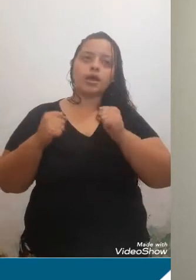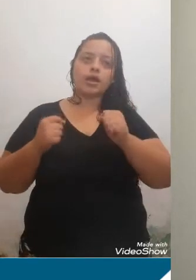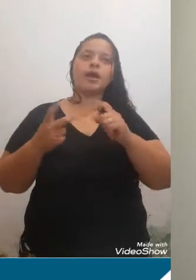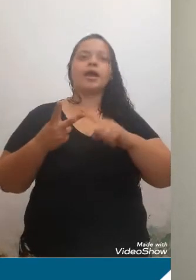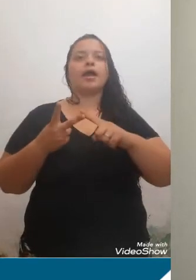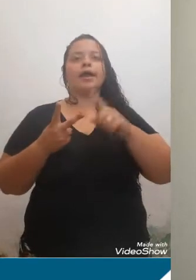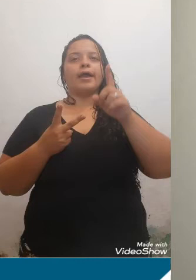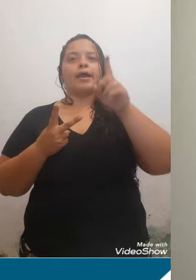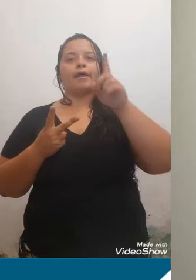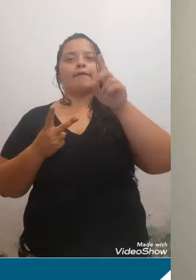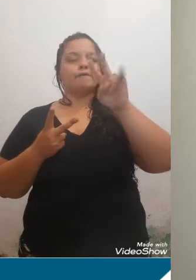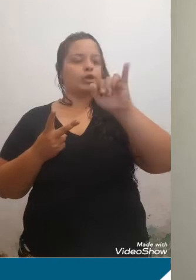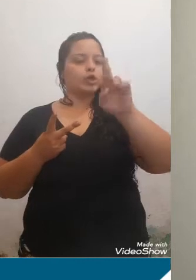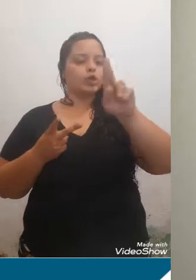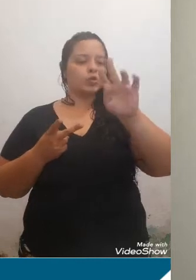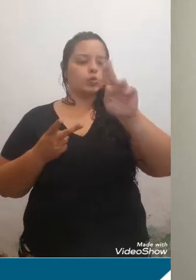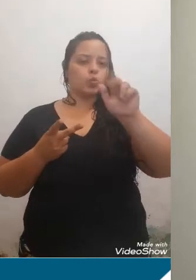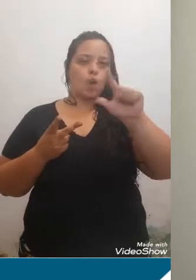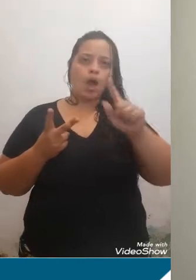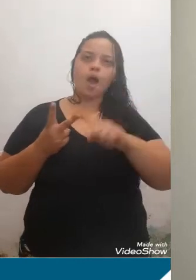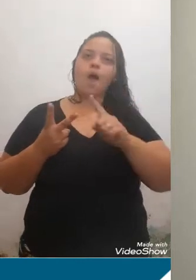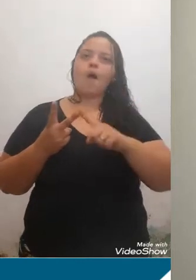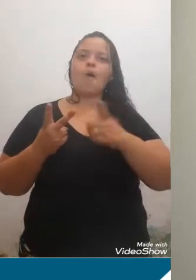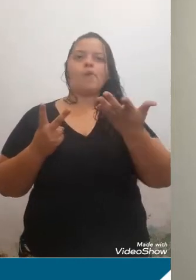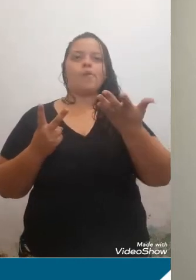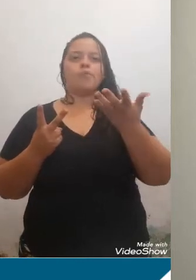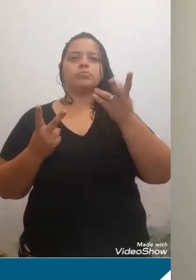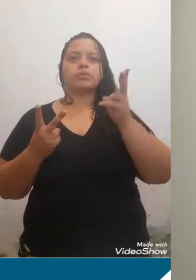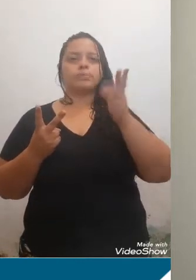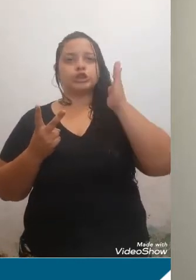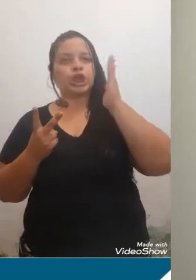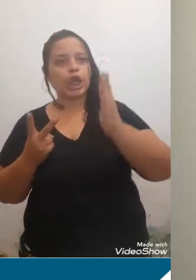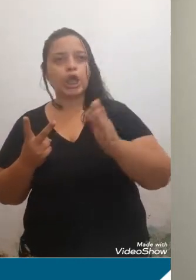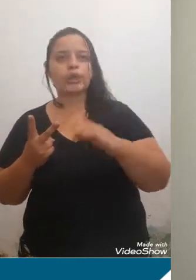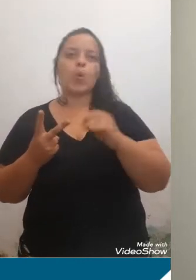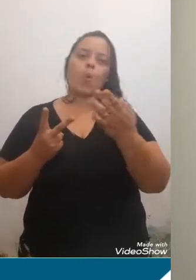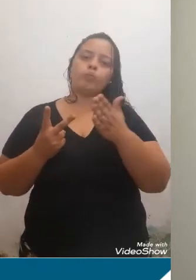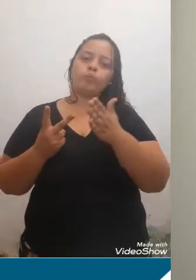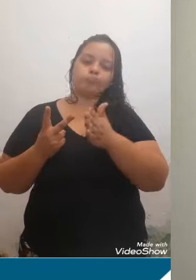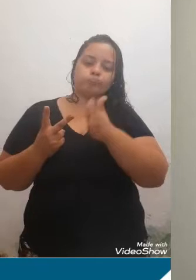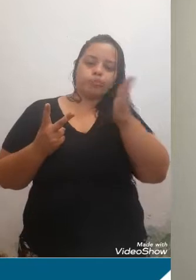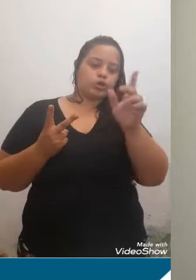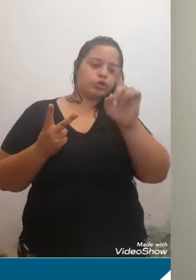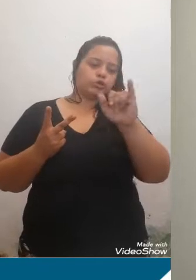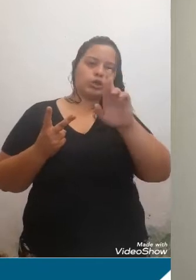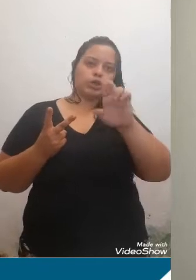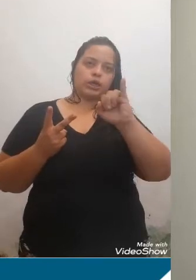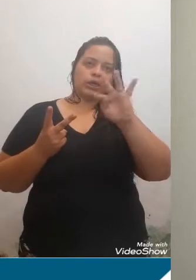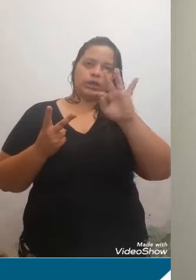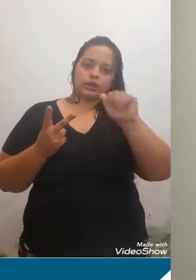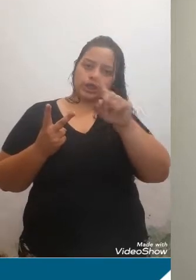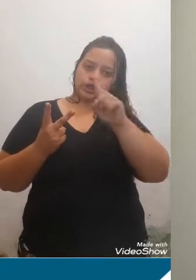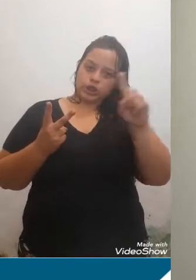como virtual, direita ou direta, tanto faz, e do mesmo tamanho que o objeto que está em frente